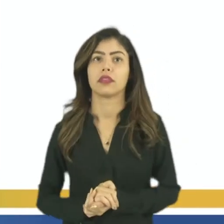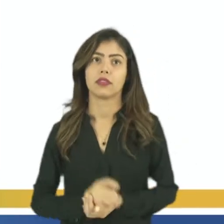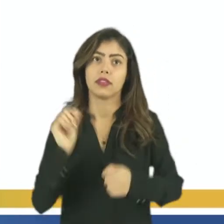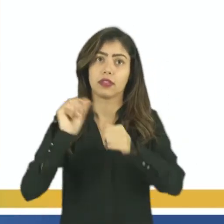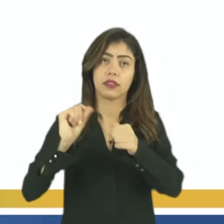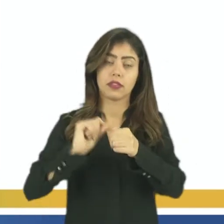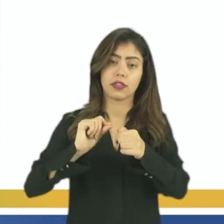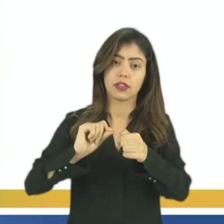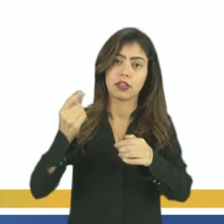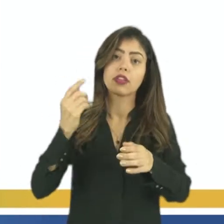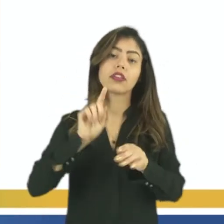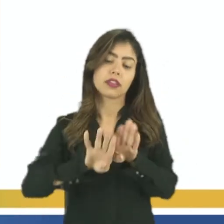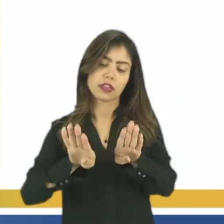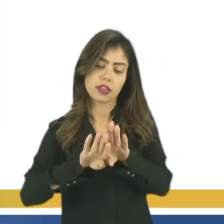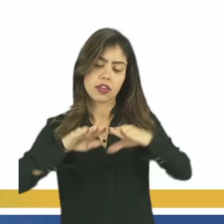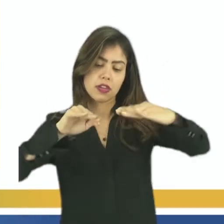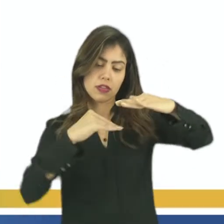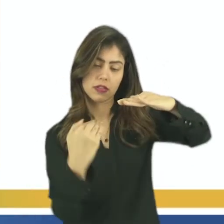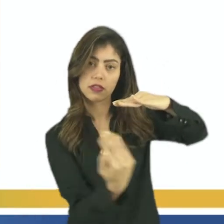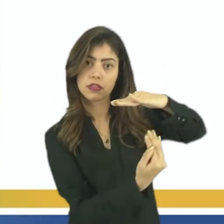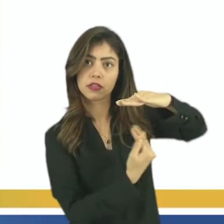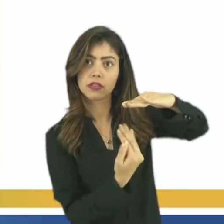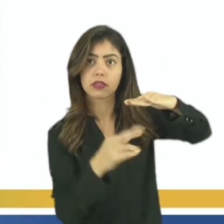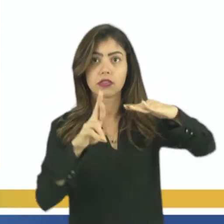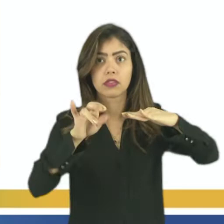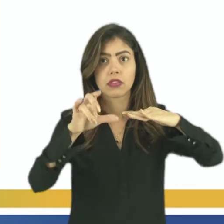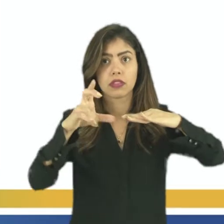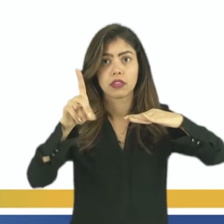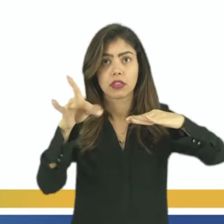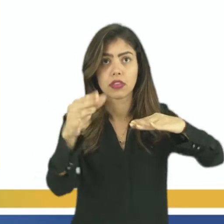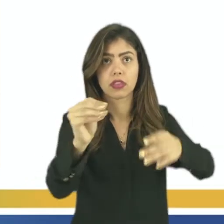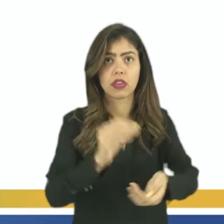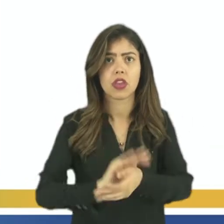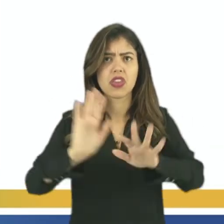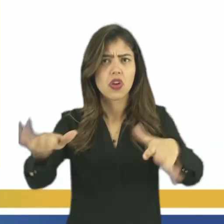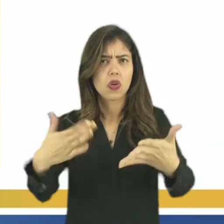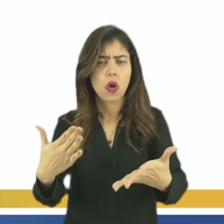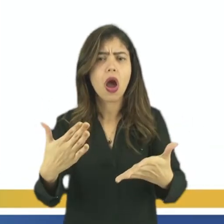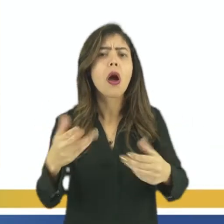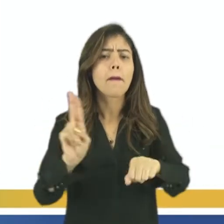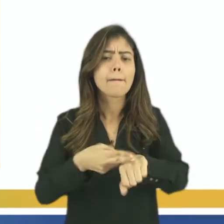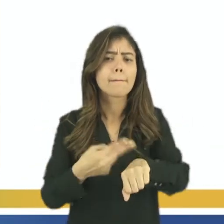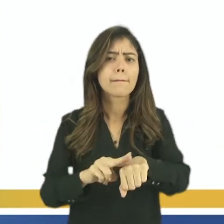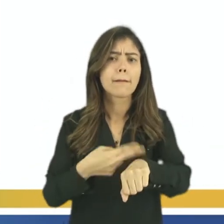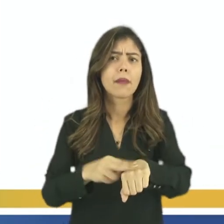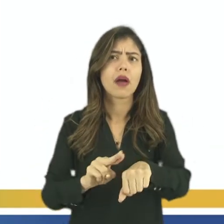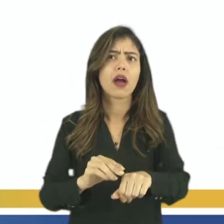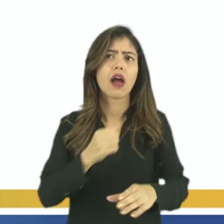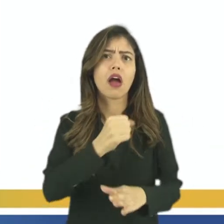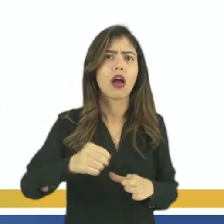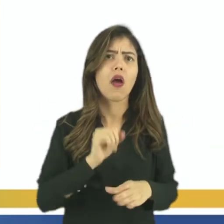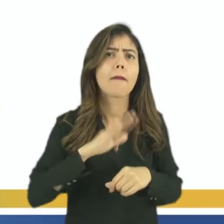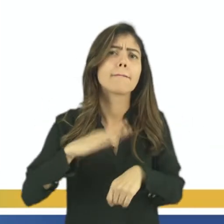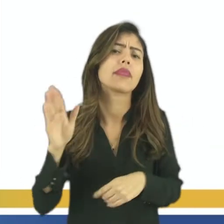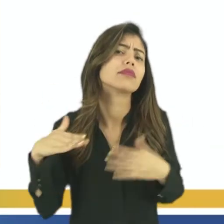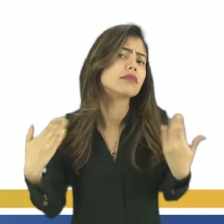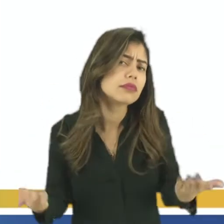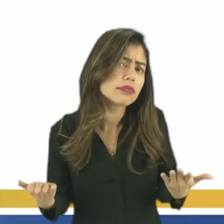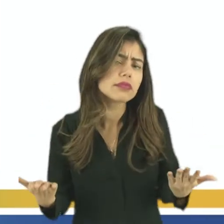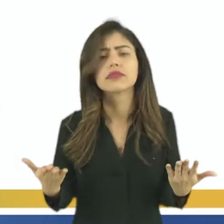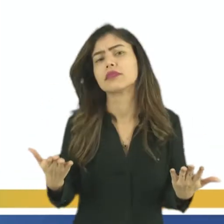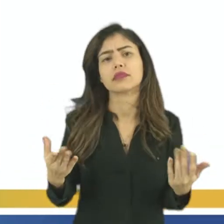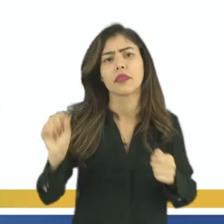da barra para fazer o recheio eu pergunto para você em qual parte da preparação do golo com a causa uma chocolate